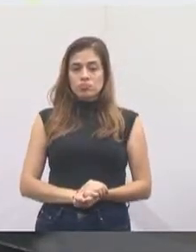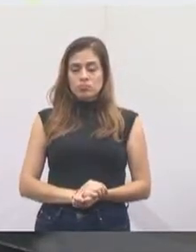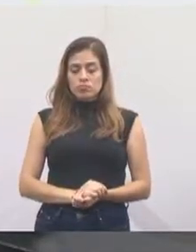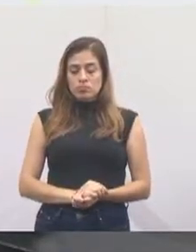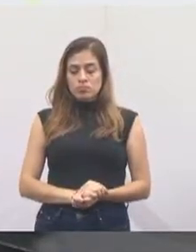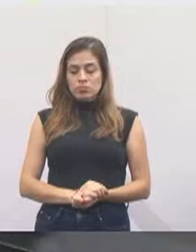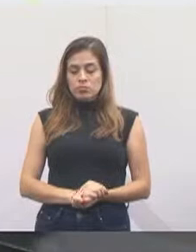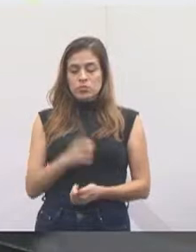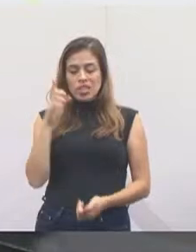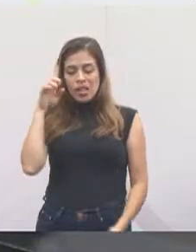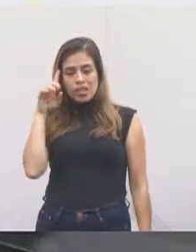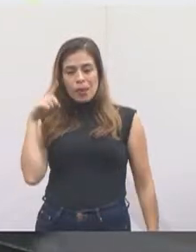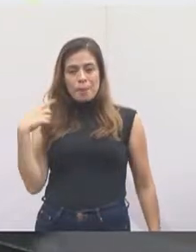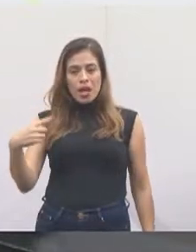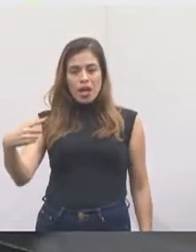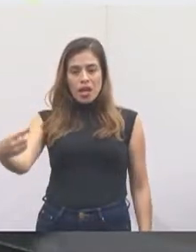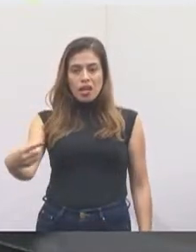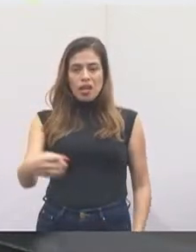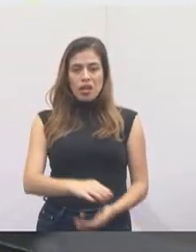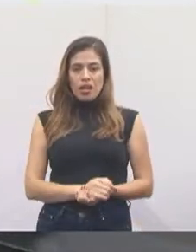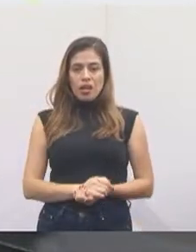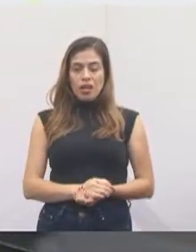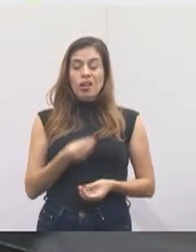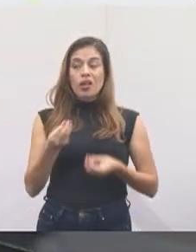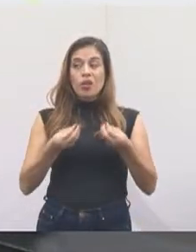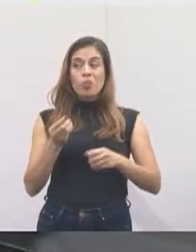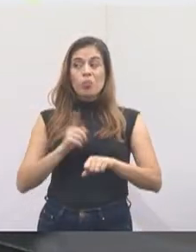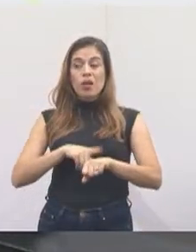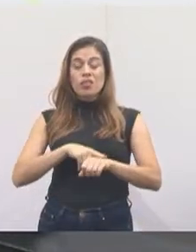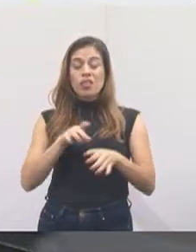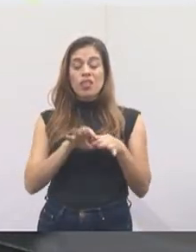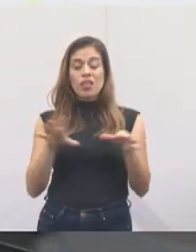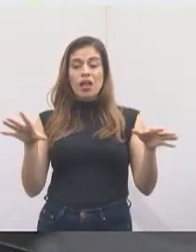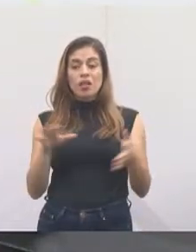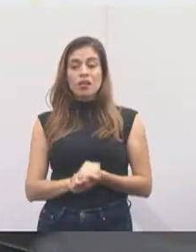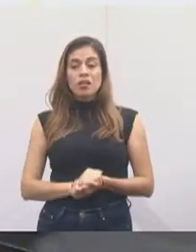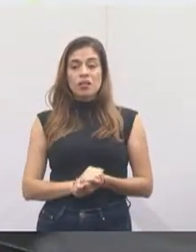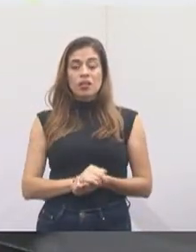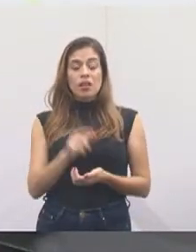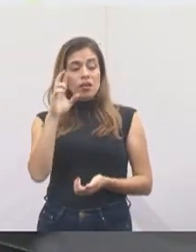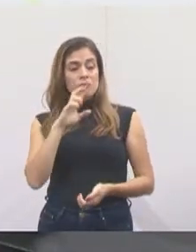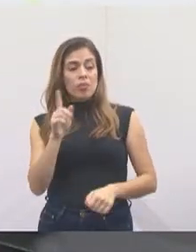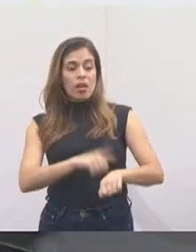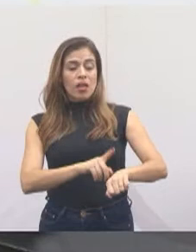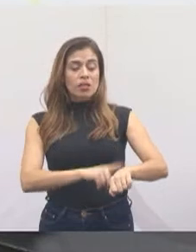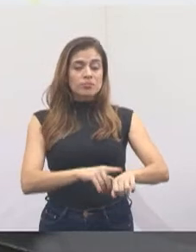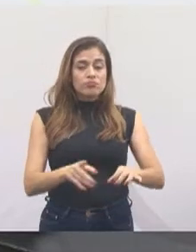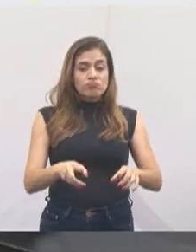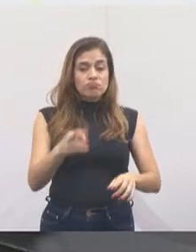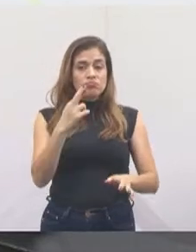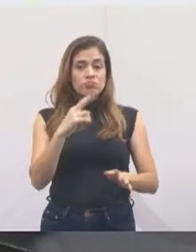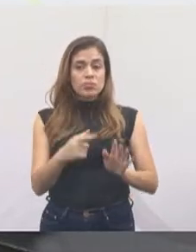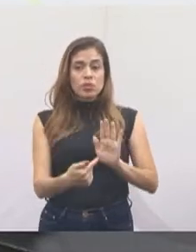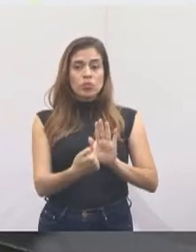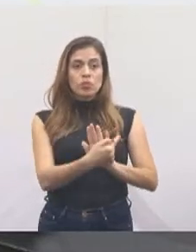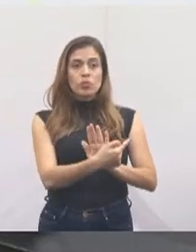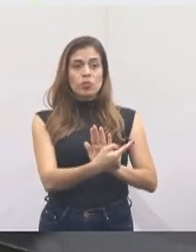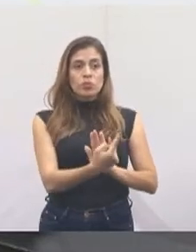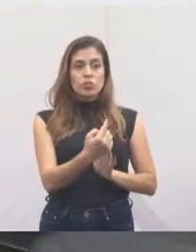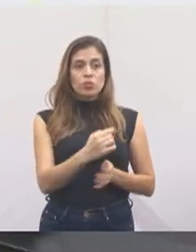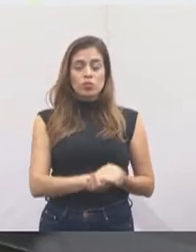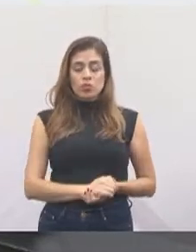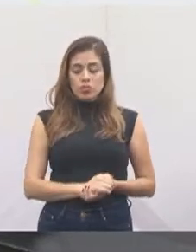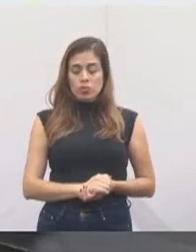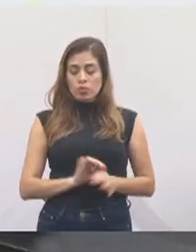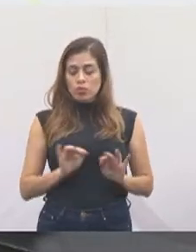quase que diariamente Qual a previsão para sua liberação a previsão é identificar ao item 1 haja visto que